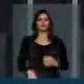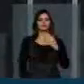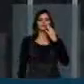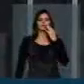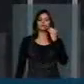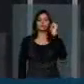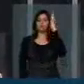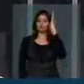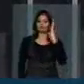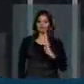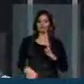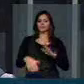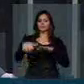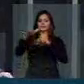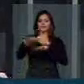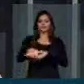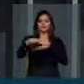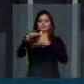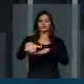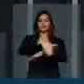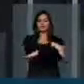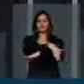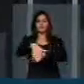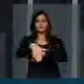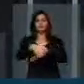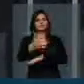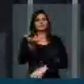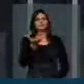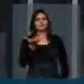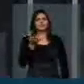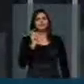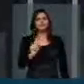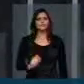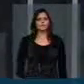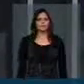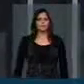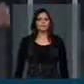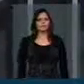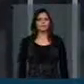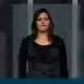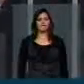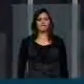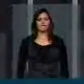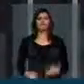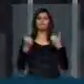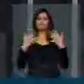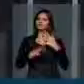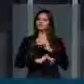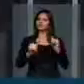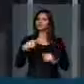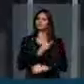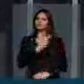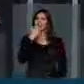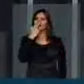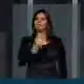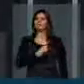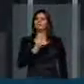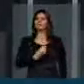Brasil nas ruas. E queria colocar que nós vivíamos uma espécie de paz